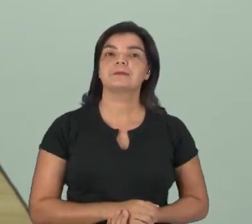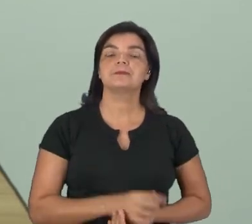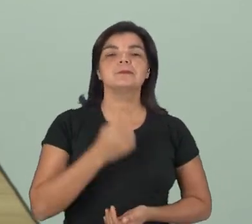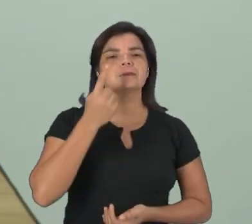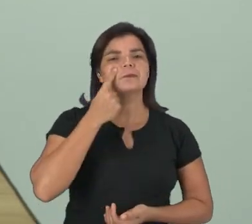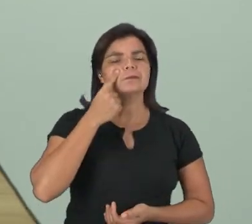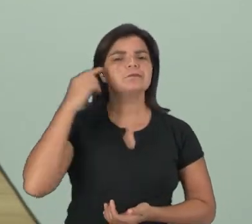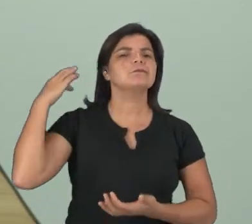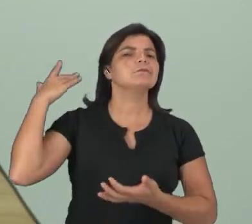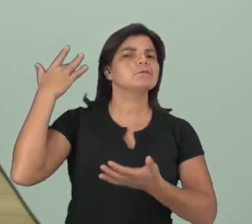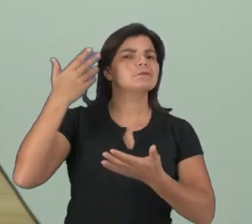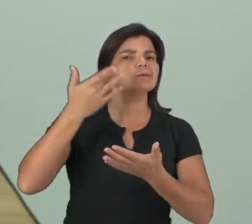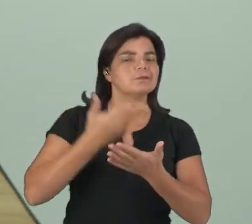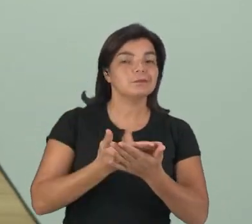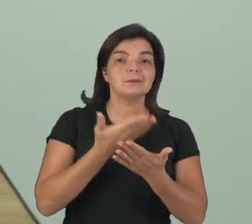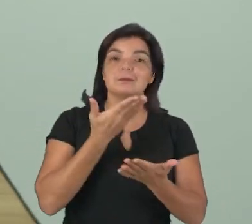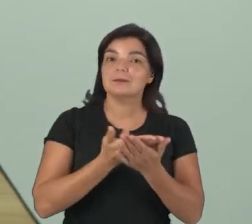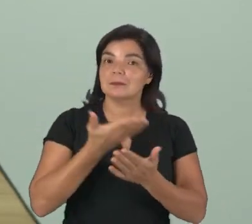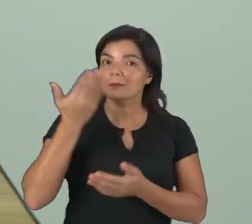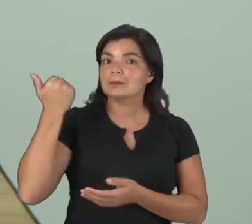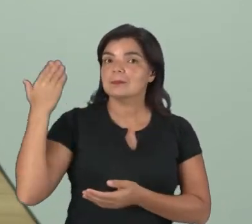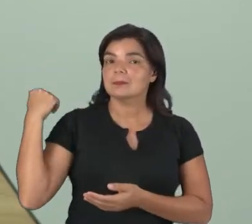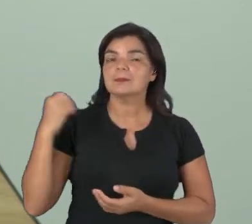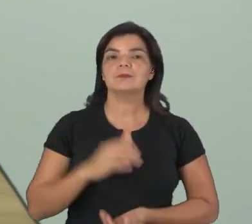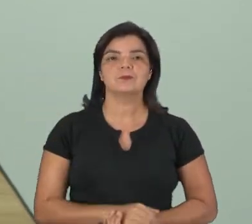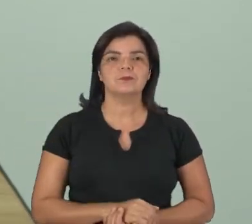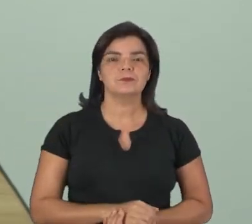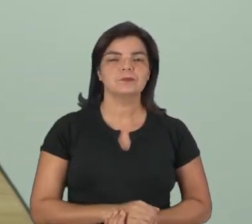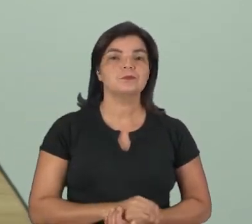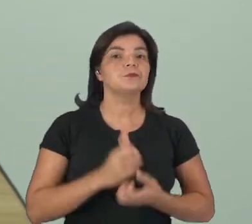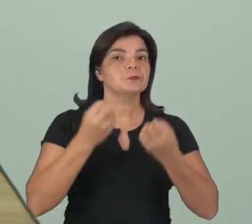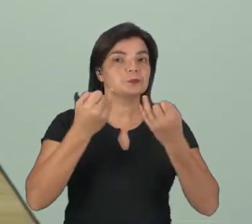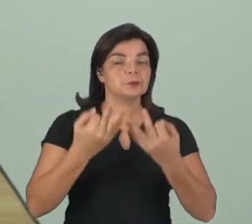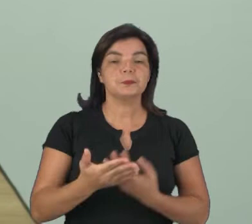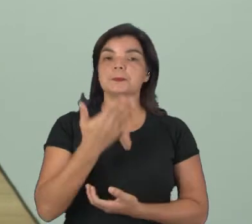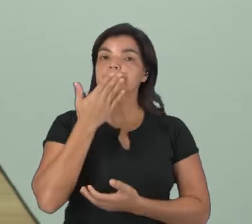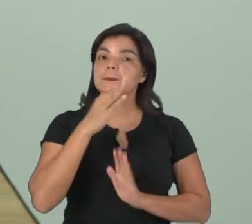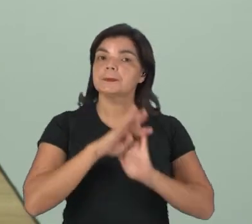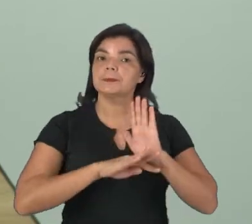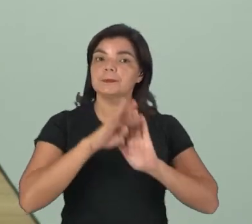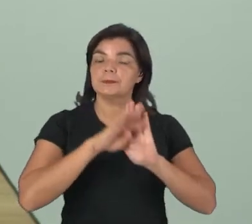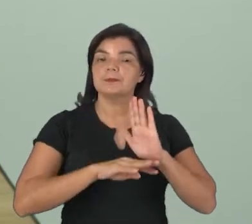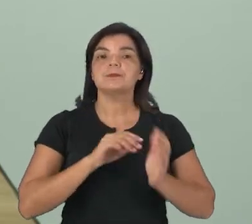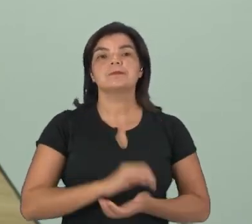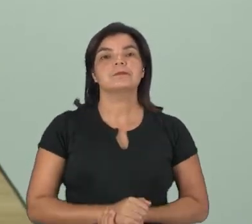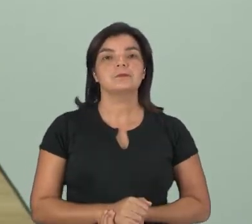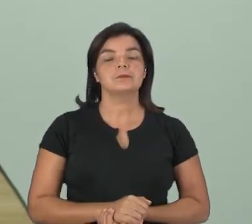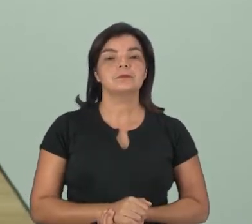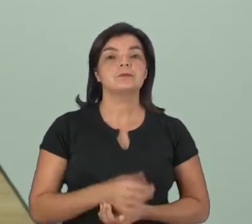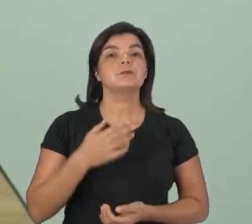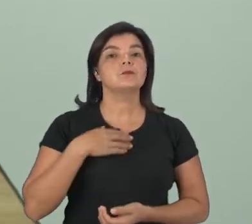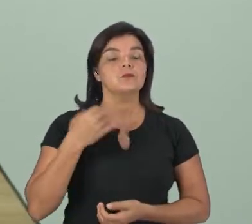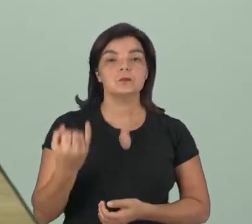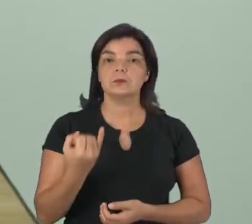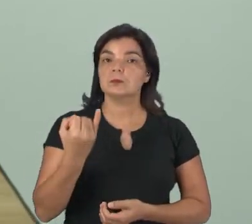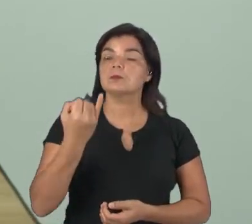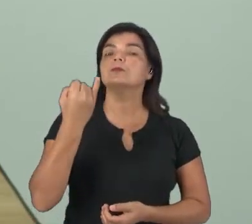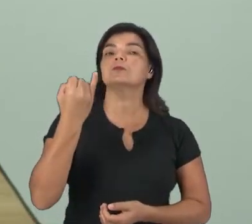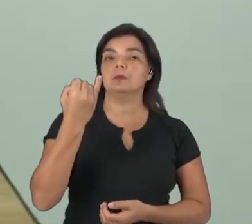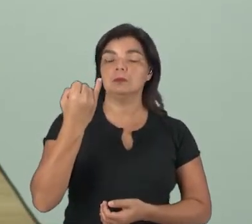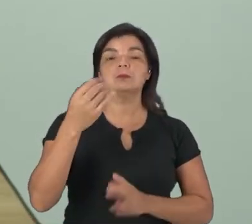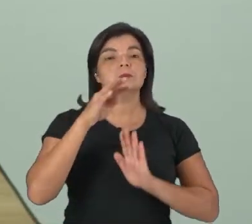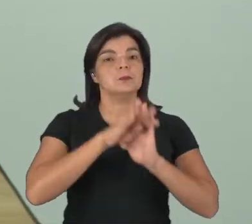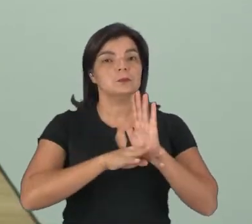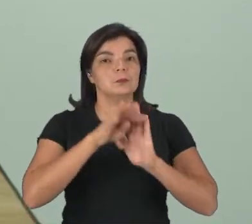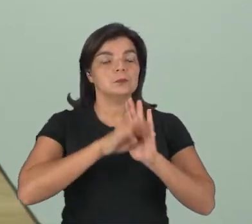Vamos relembrar um pouquinho a nossa aula passada? Onde eu falei sobre os tipos de textos, sobre a função social dos